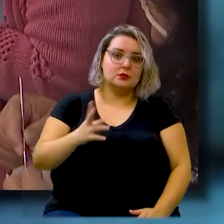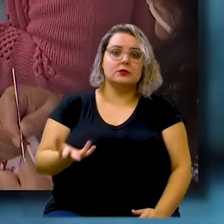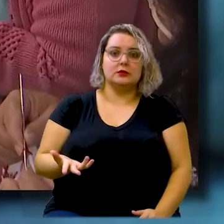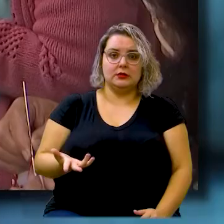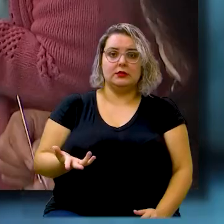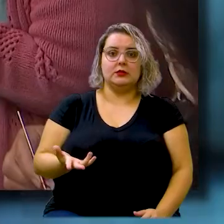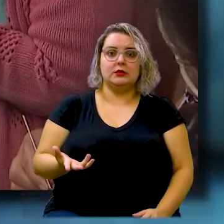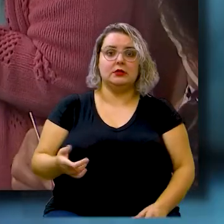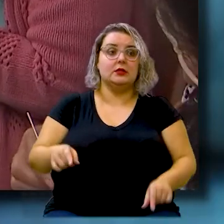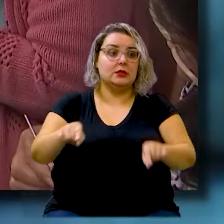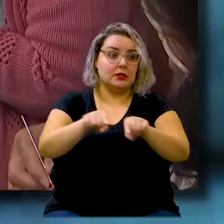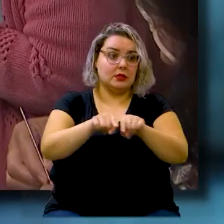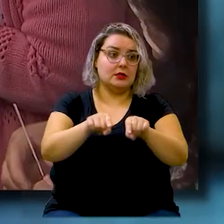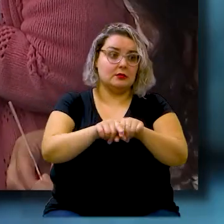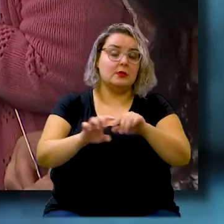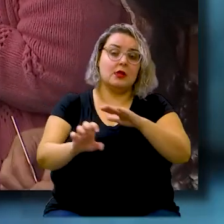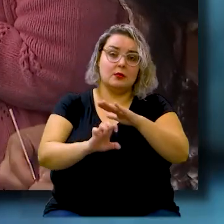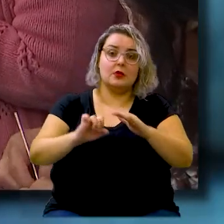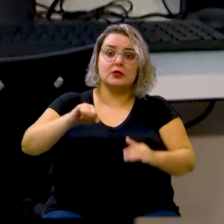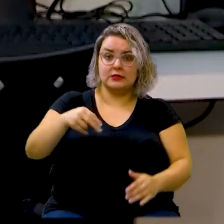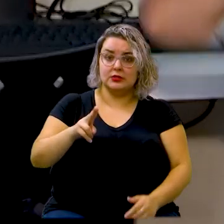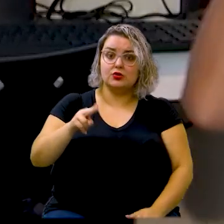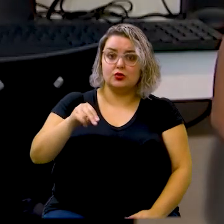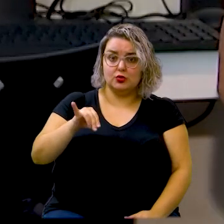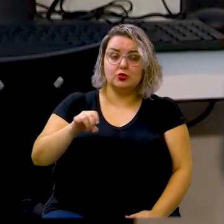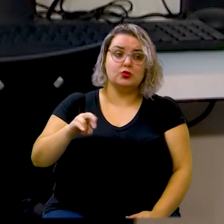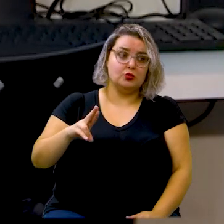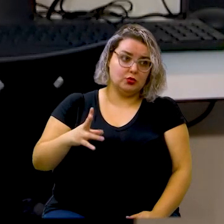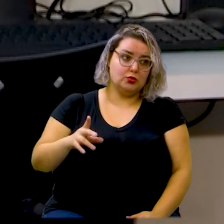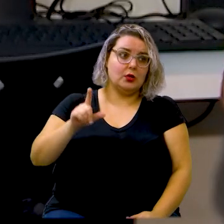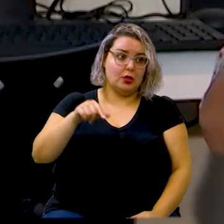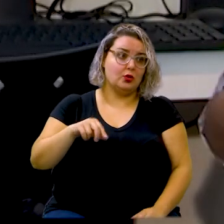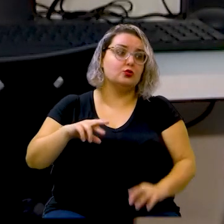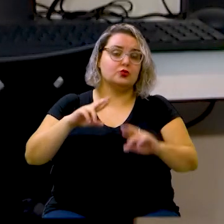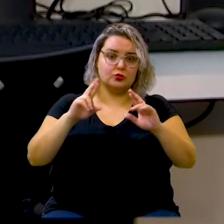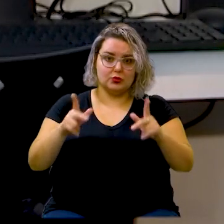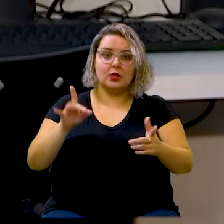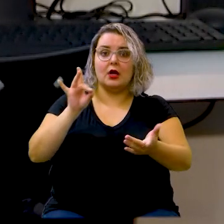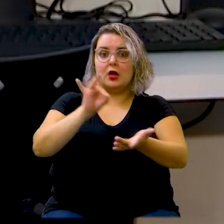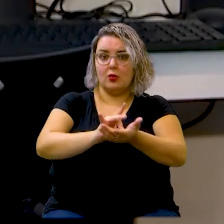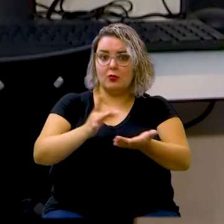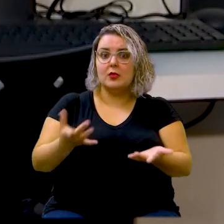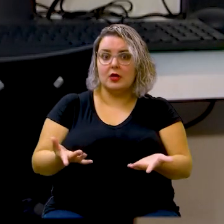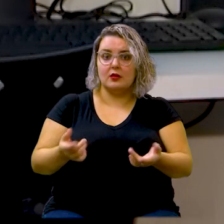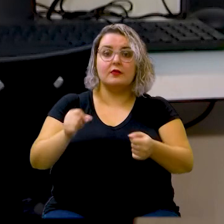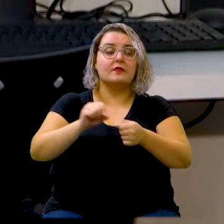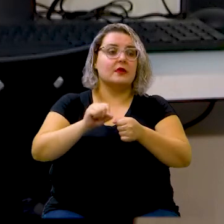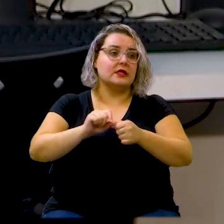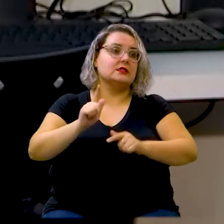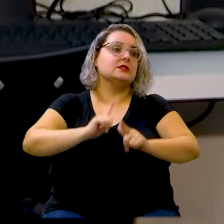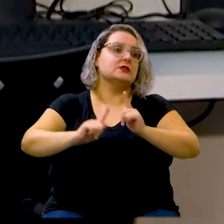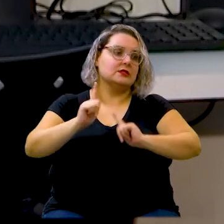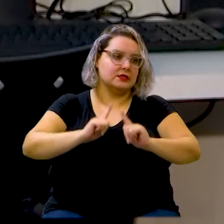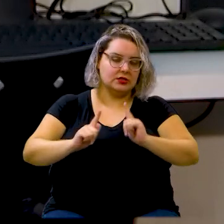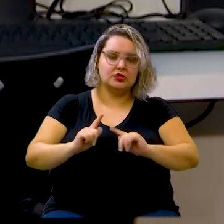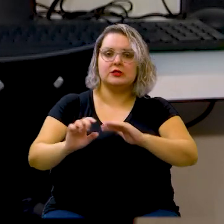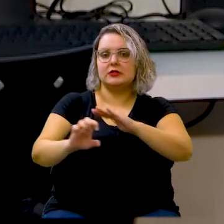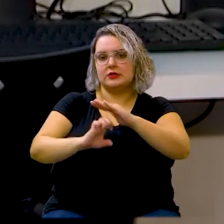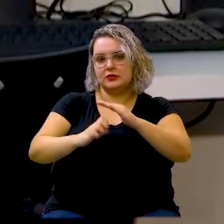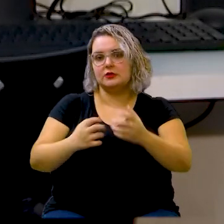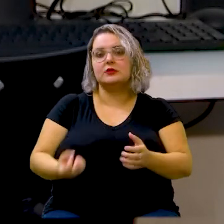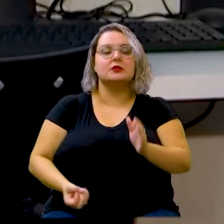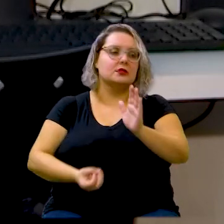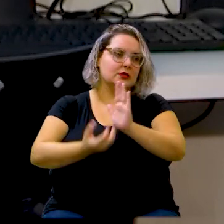E a empresa júnior, né, que acho que é o grande diferencial deles realmente poderem fazer a gestão dessa empresa que